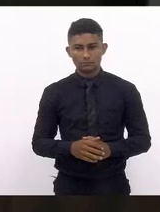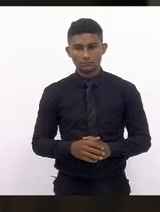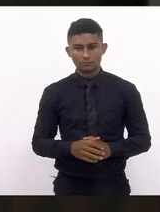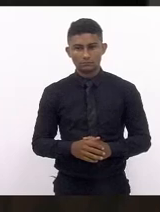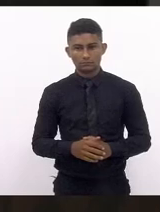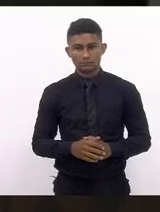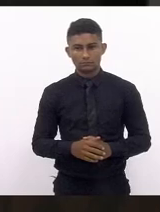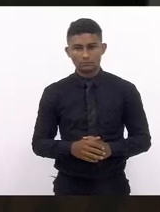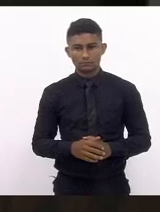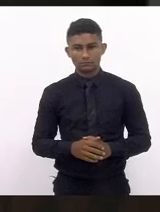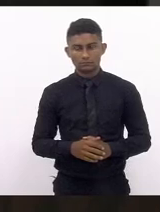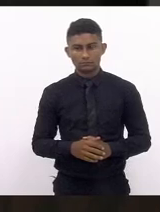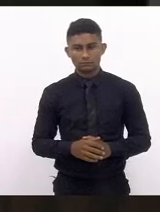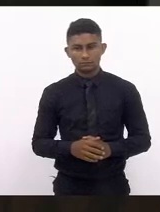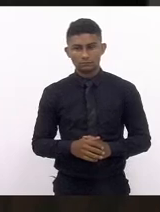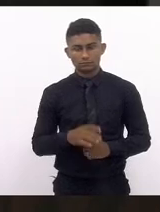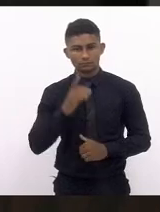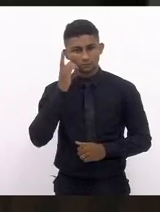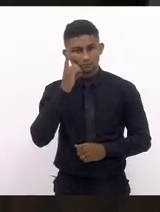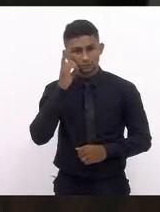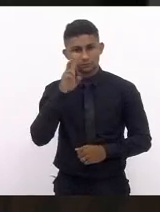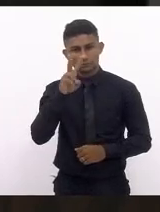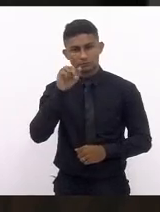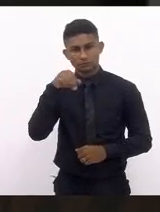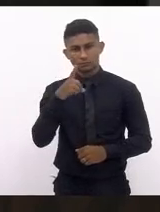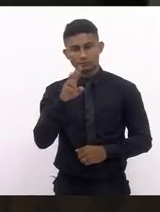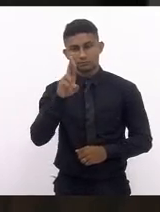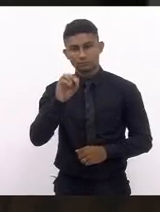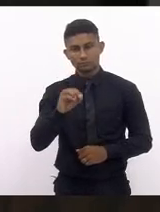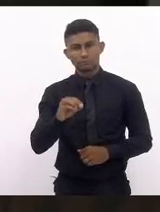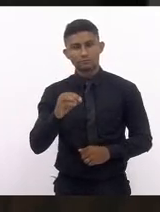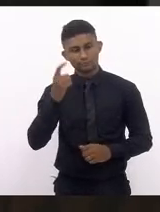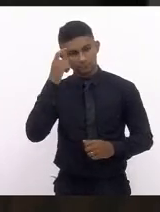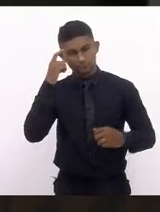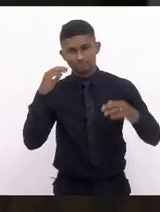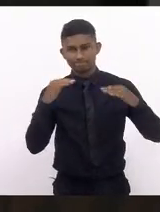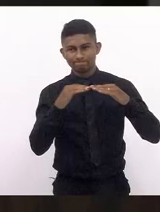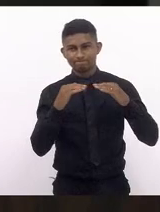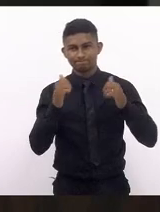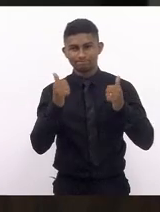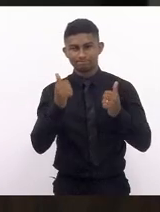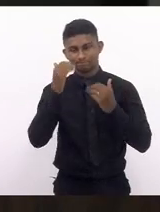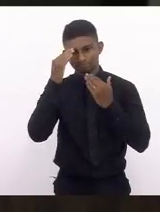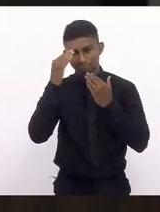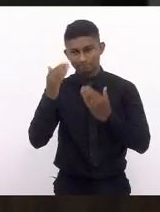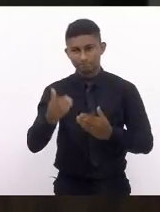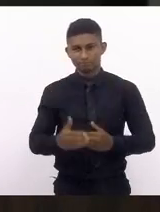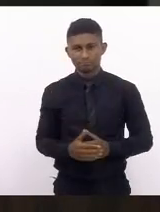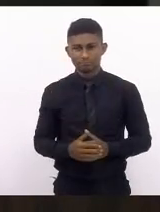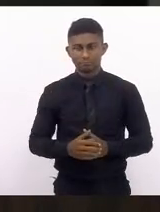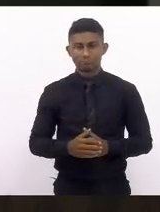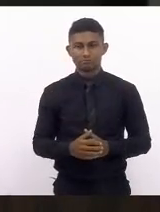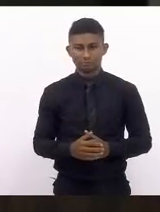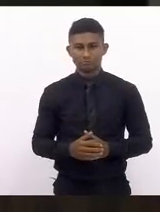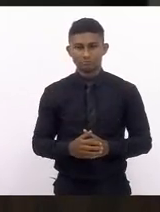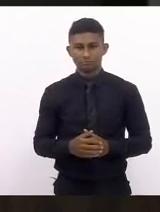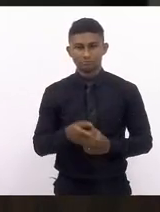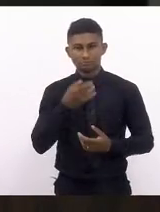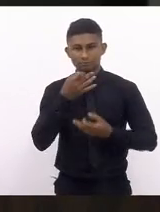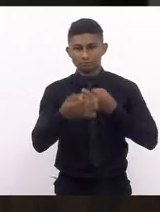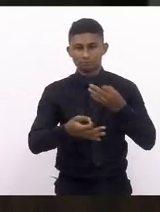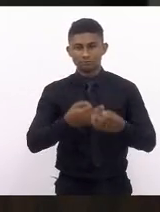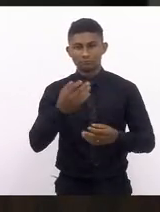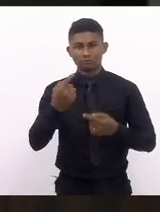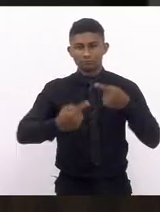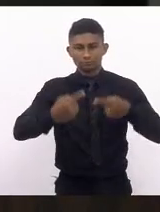o deputado Vando família ok obrigado zeidan pareceres emitidos